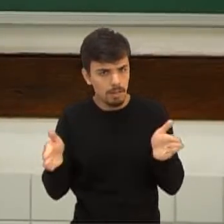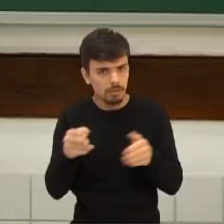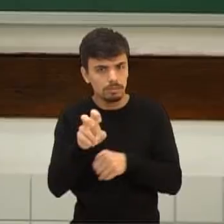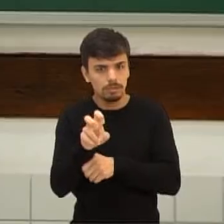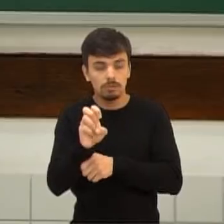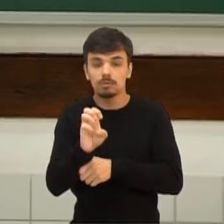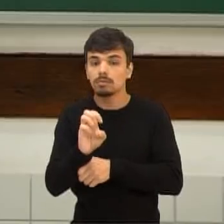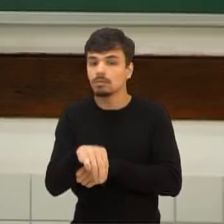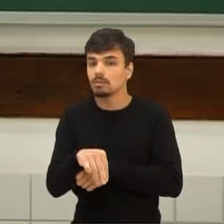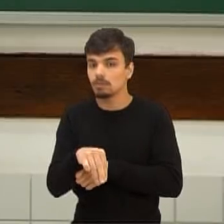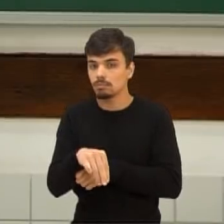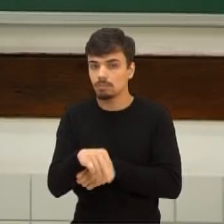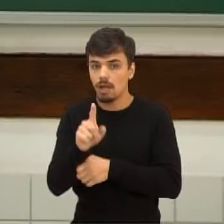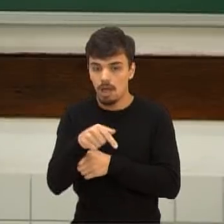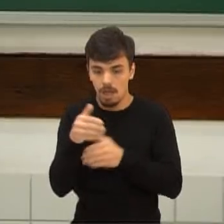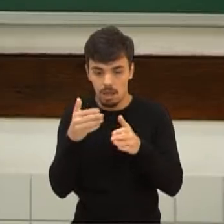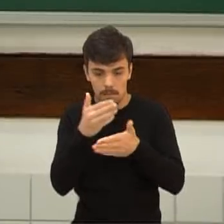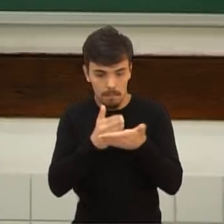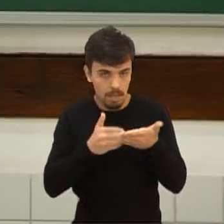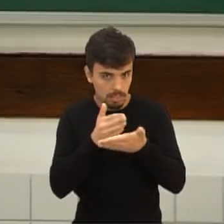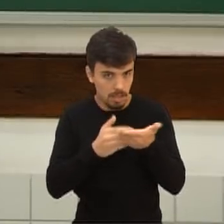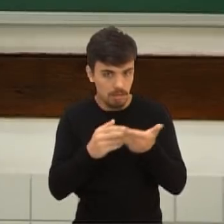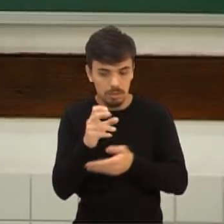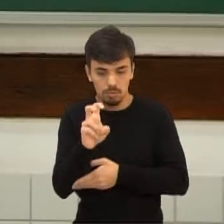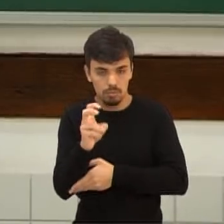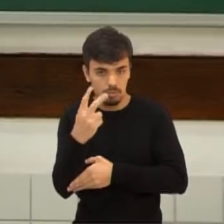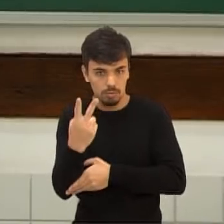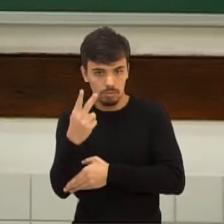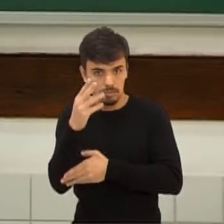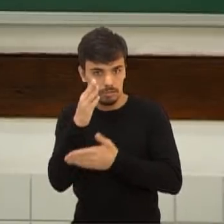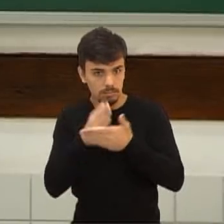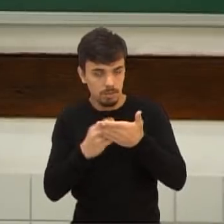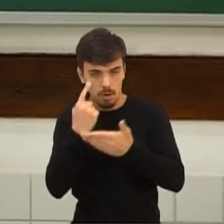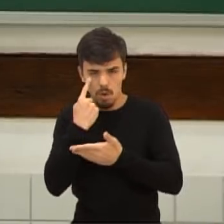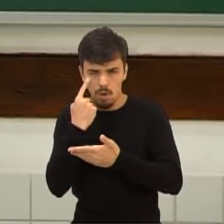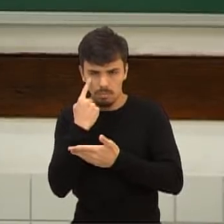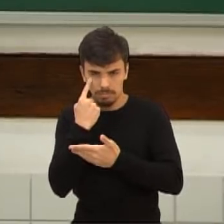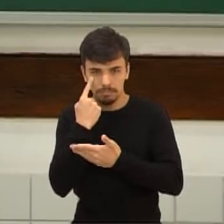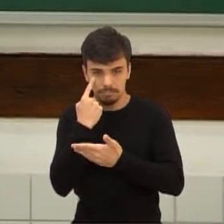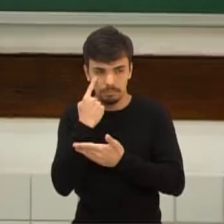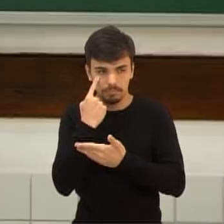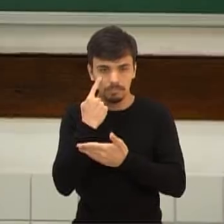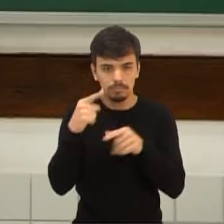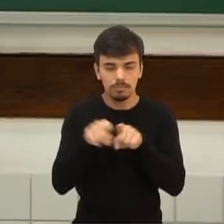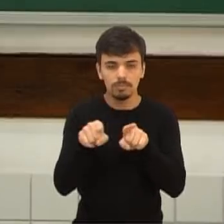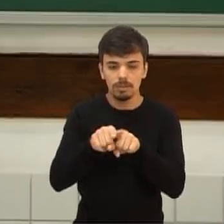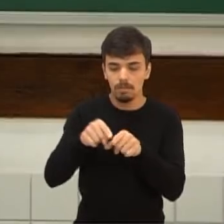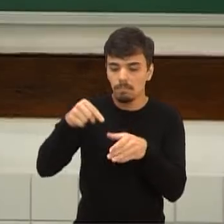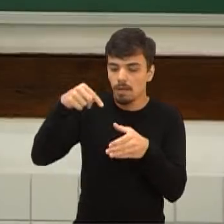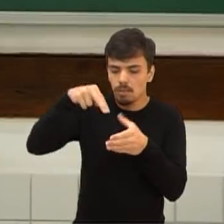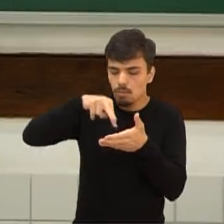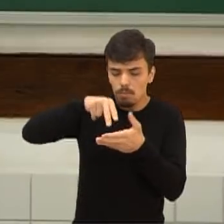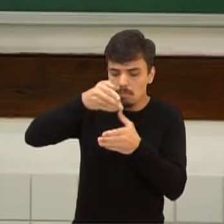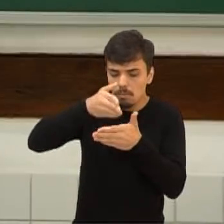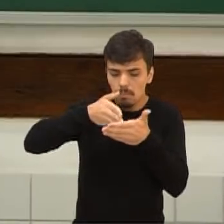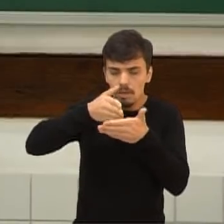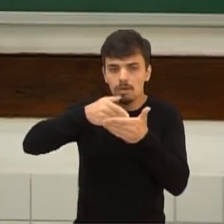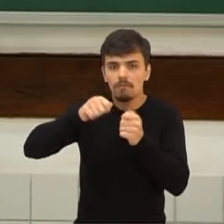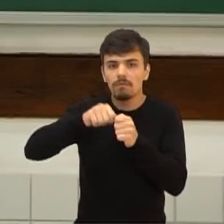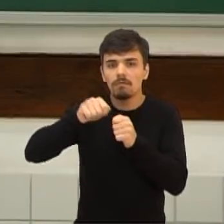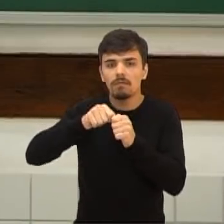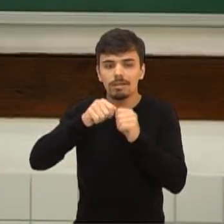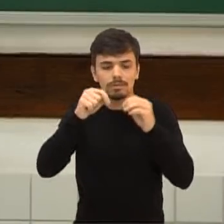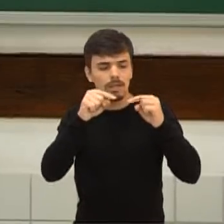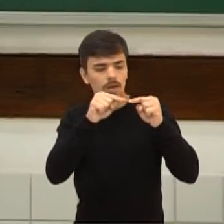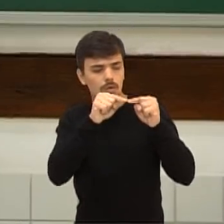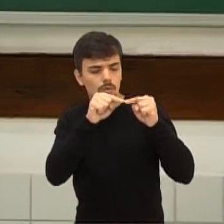tenho que abrir na metade dele, que é 2,5, e bem no centro fazer a nossa